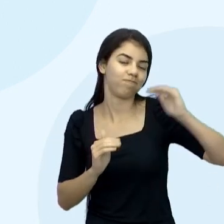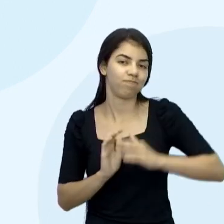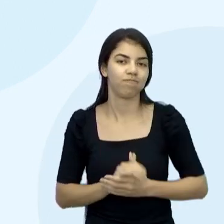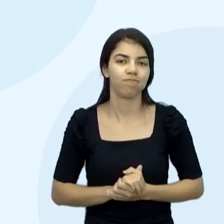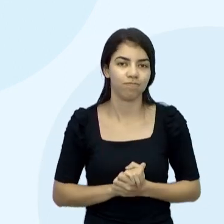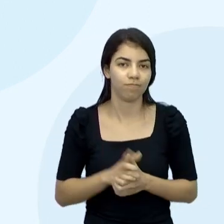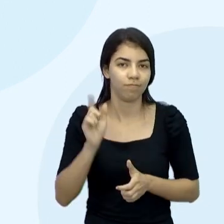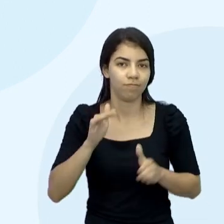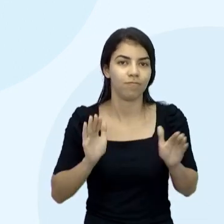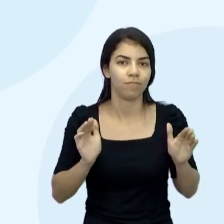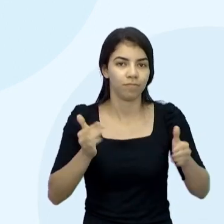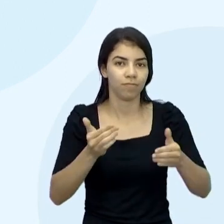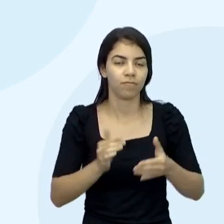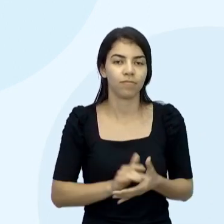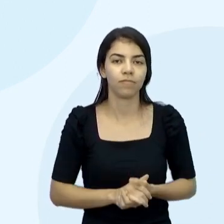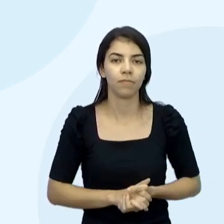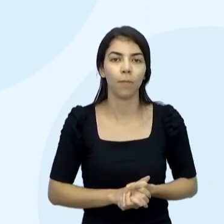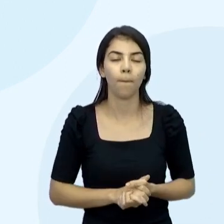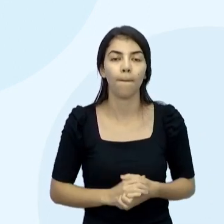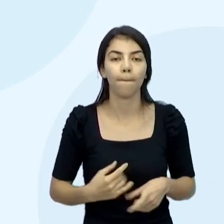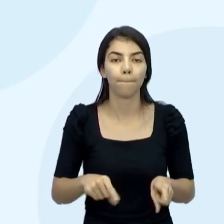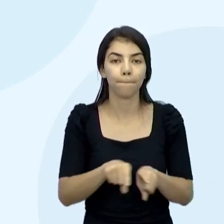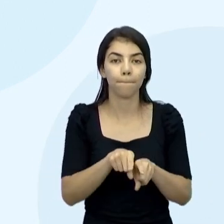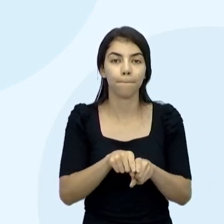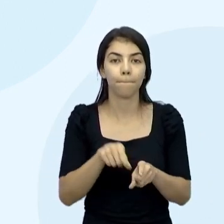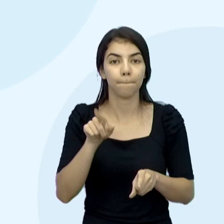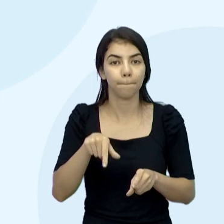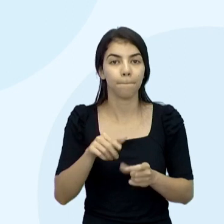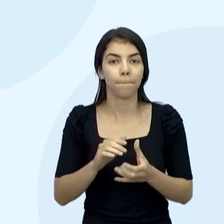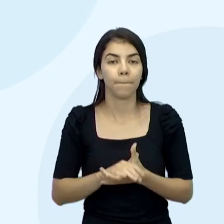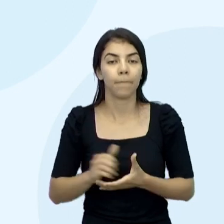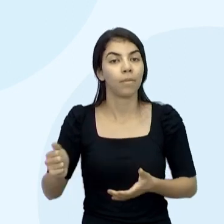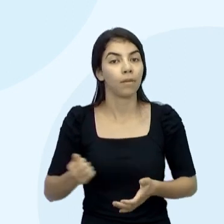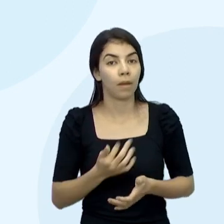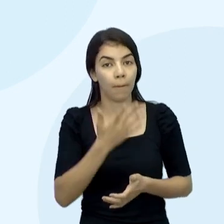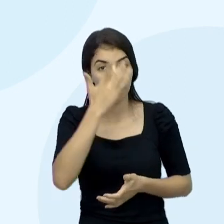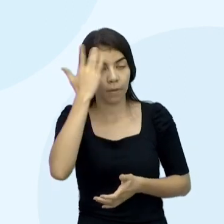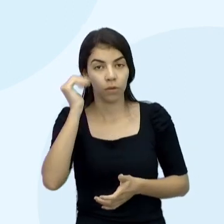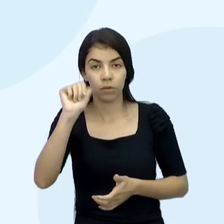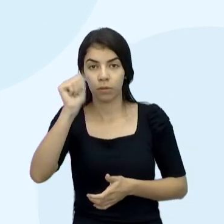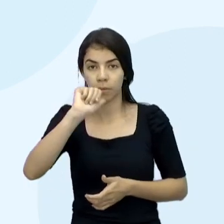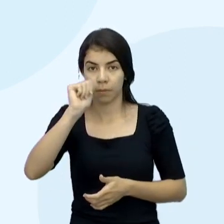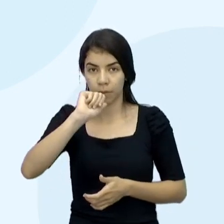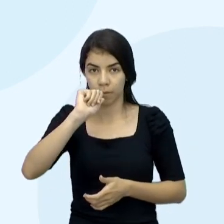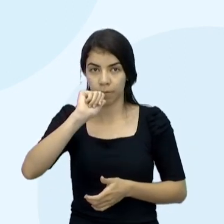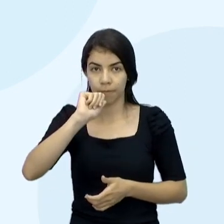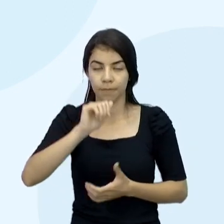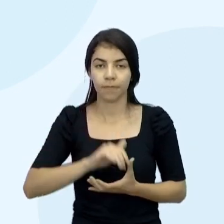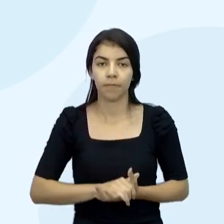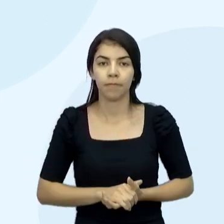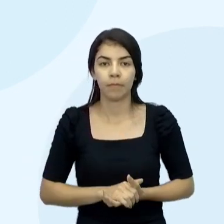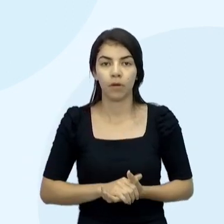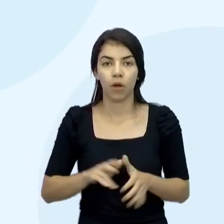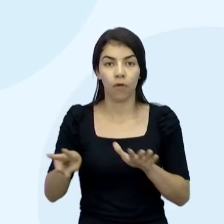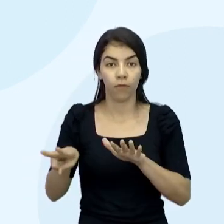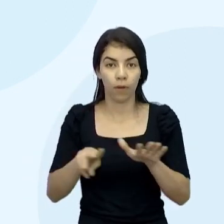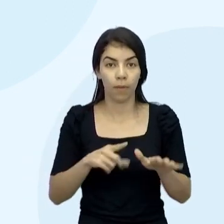né? foco da pesquisa. A maior proporção de pessoas que beberam, pelo menos uma vez na